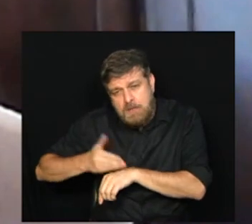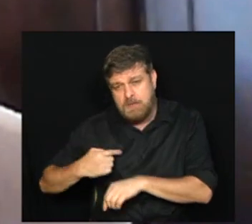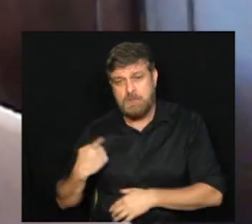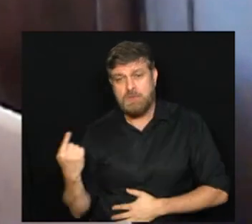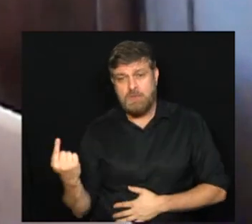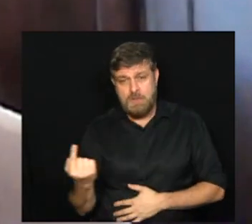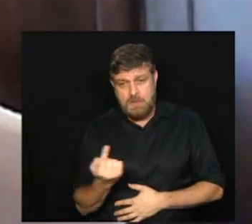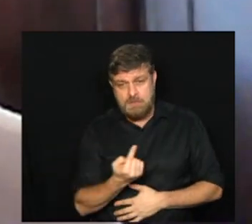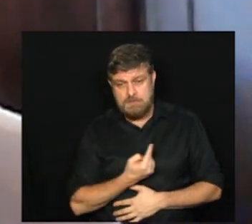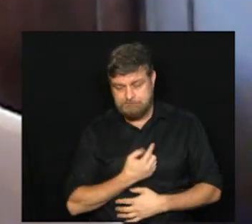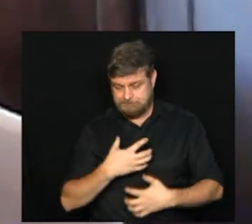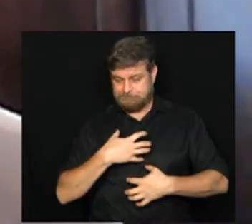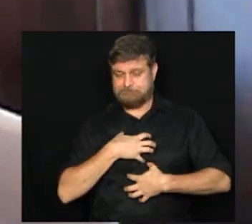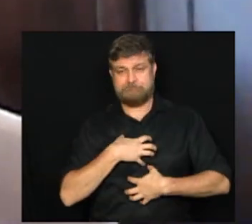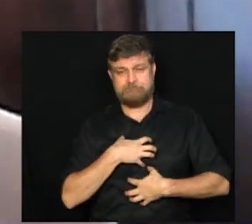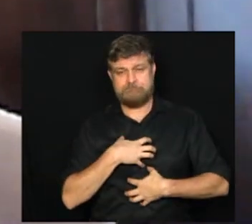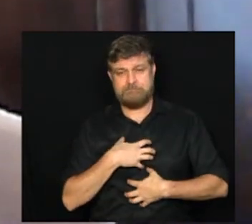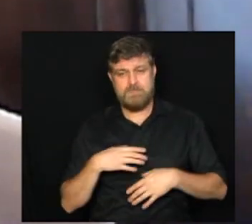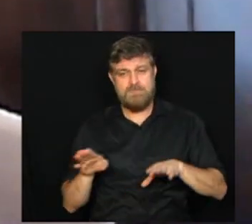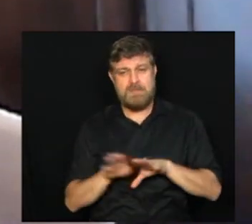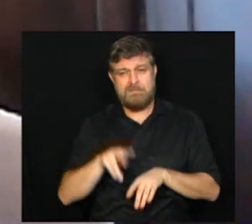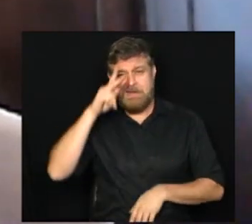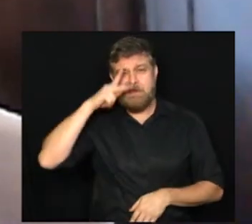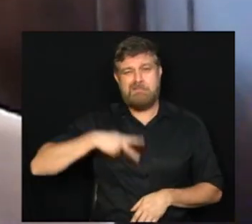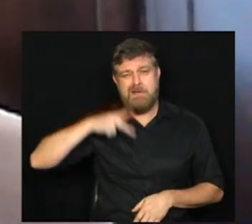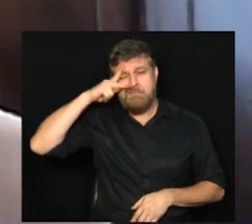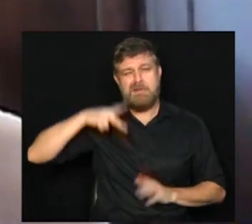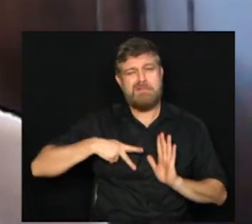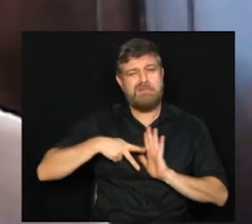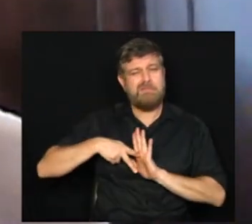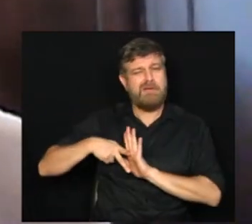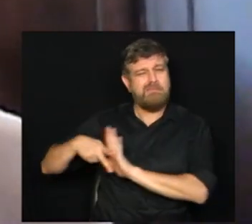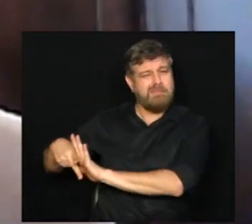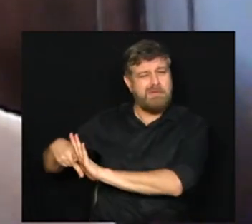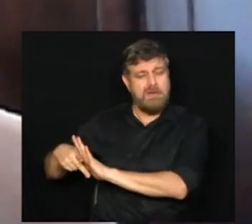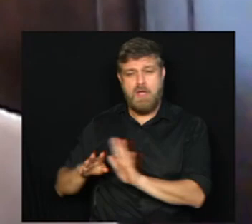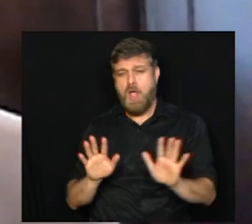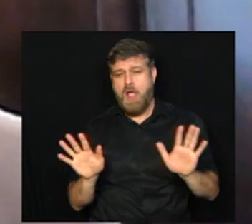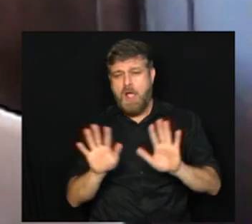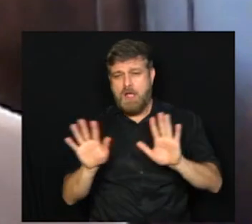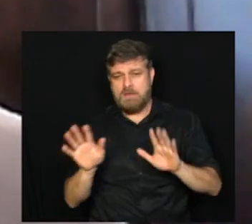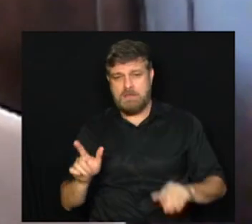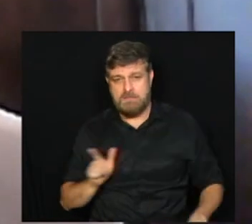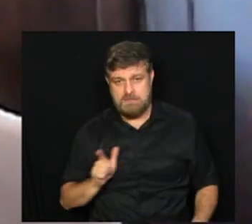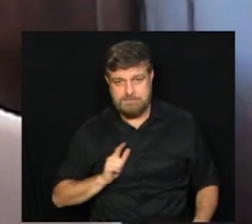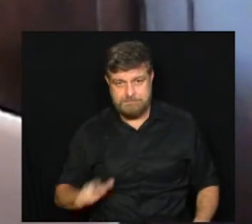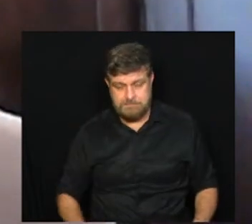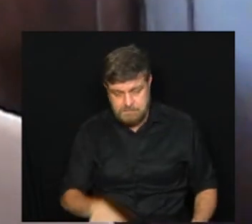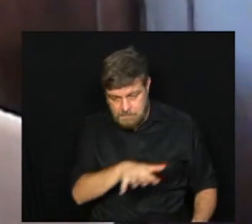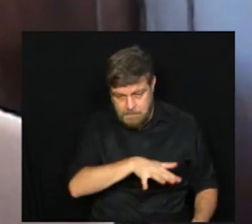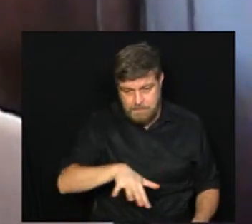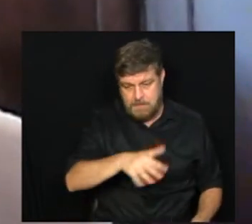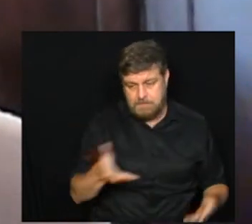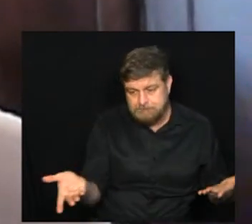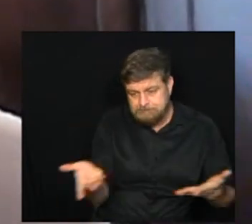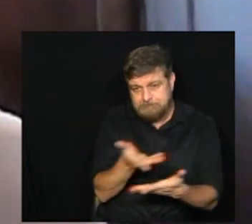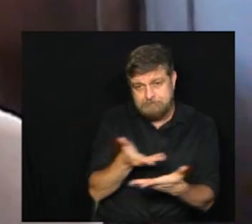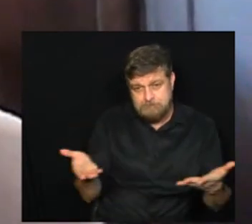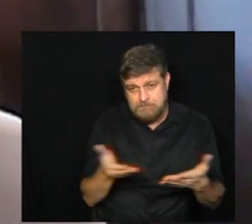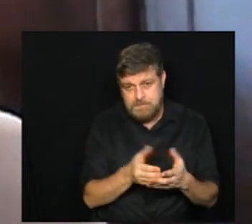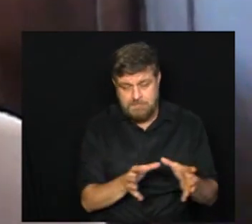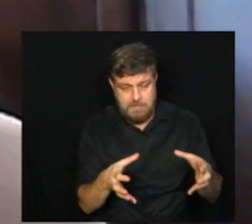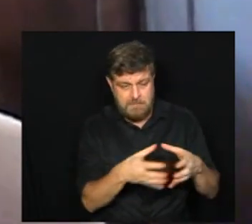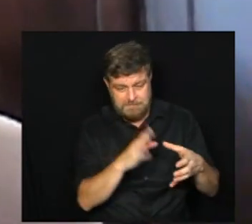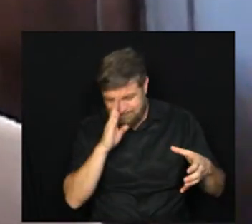participaram se sensibilizassem, deixassem, né, de olhar só dentro da sua caixinha, extrapolassem o olhar e a gente conseguisse até